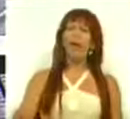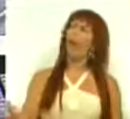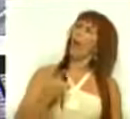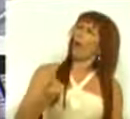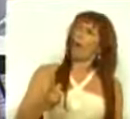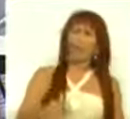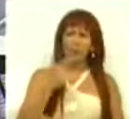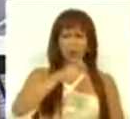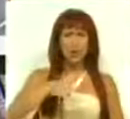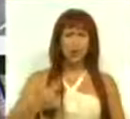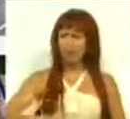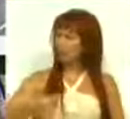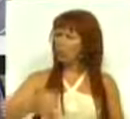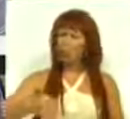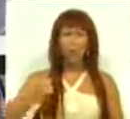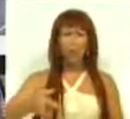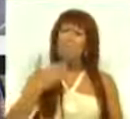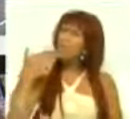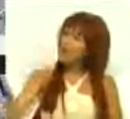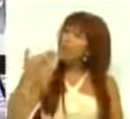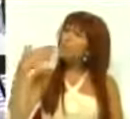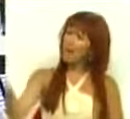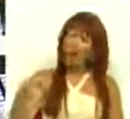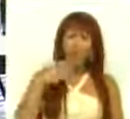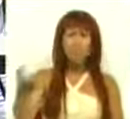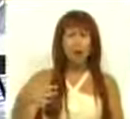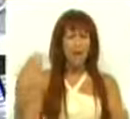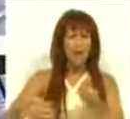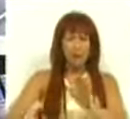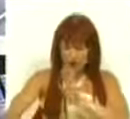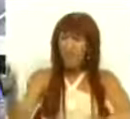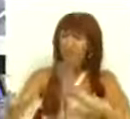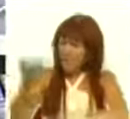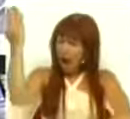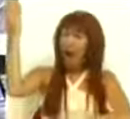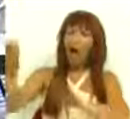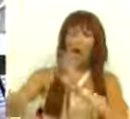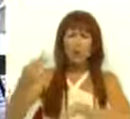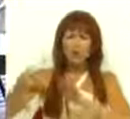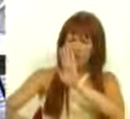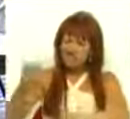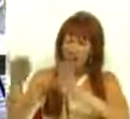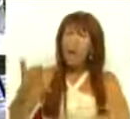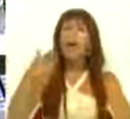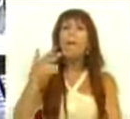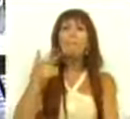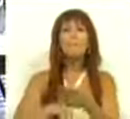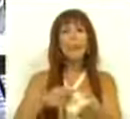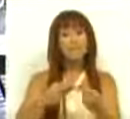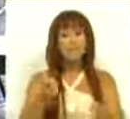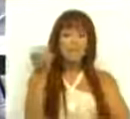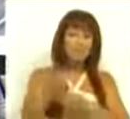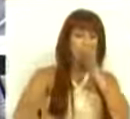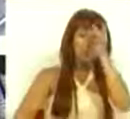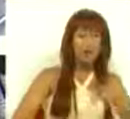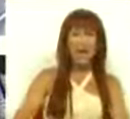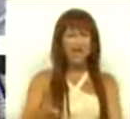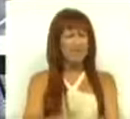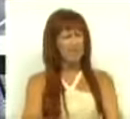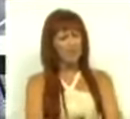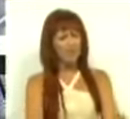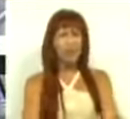vontade dos cidadãos que todos os dias pedem para que a justiça seja célere, para que a verdade material se sobreponha à verdade